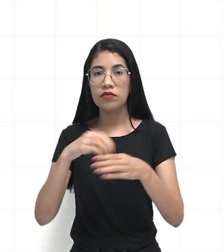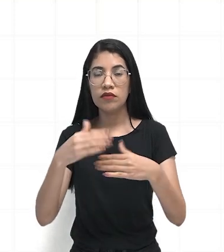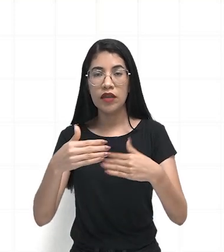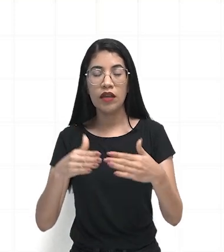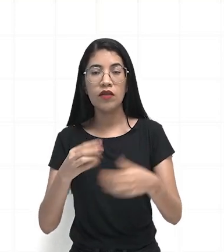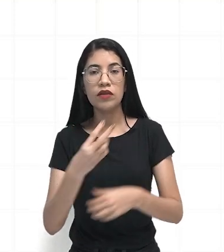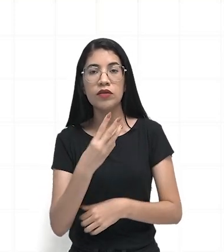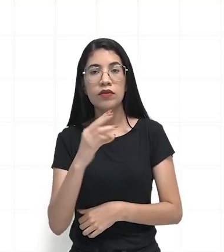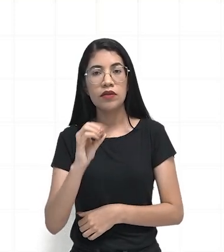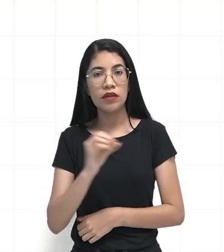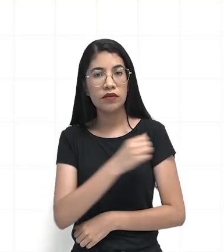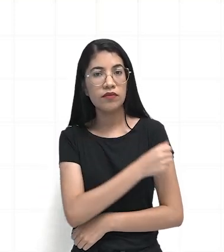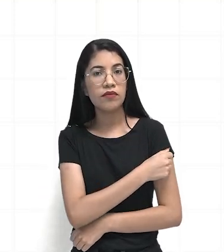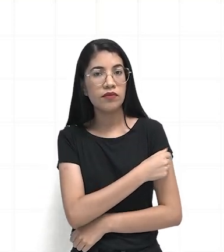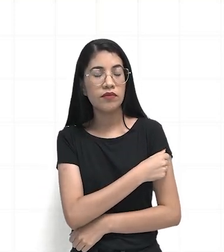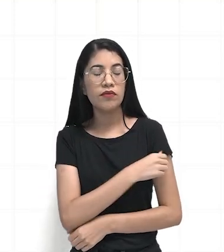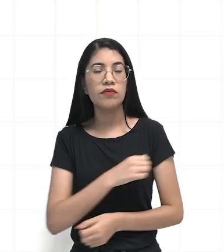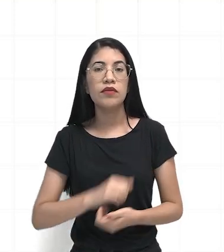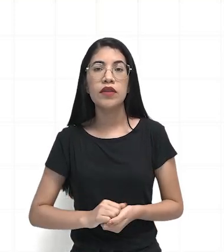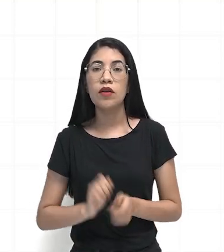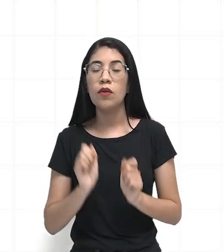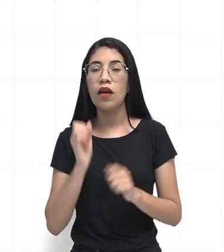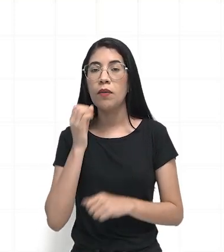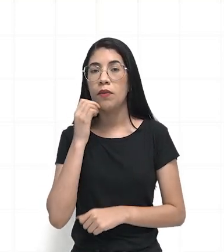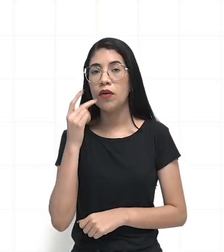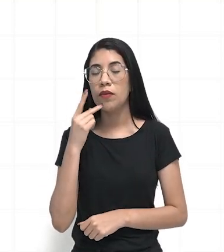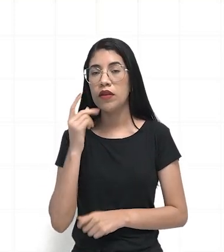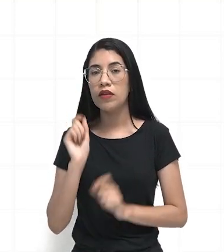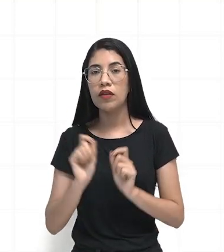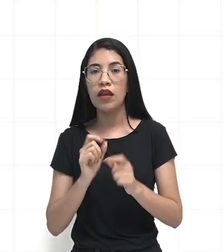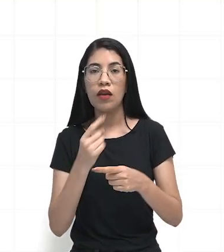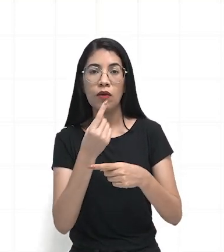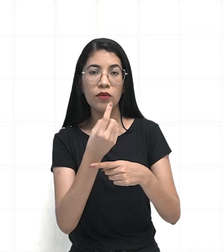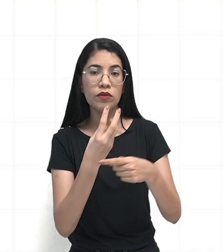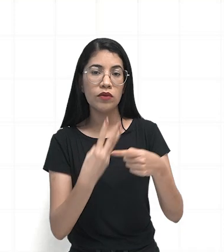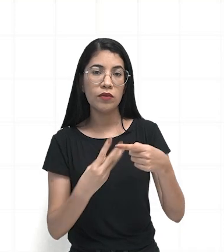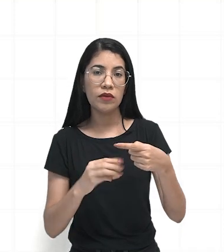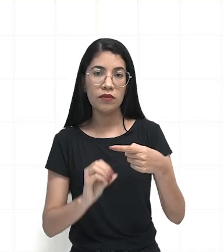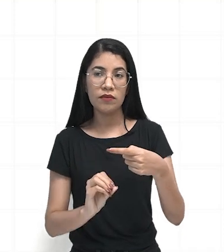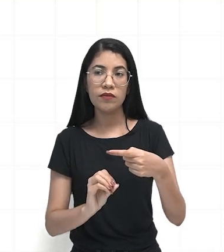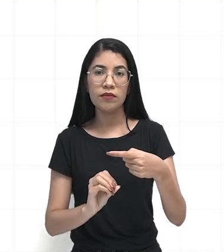30 alunos. A probabilidade, então, será 1